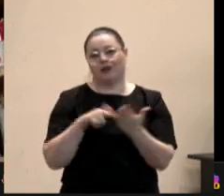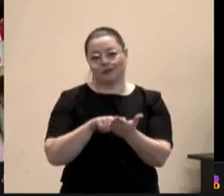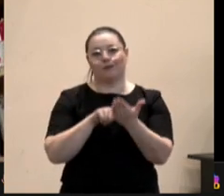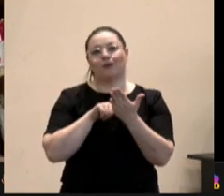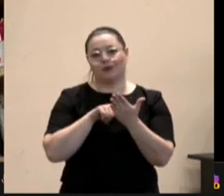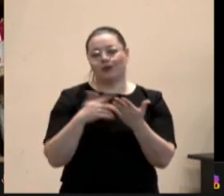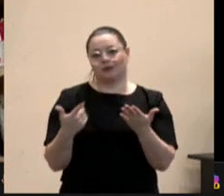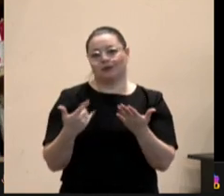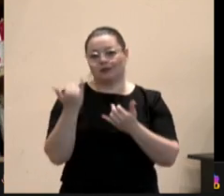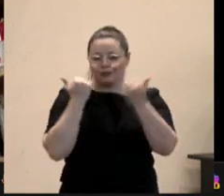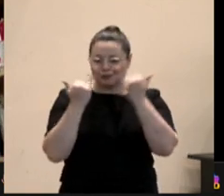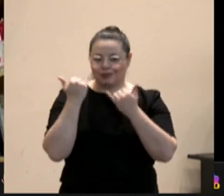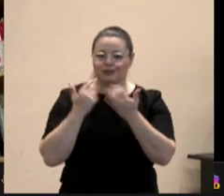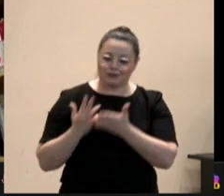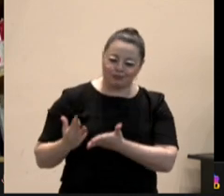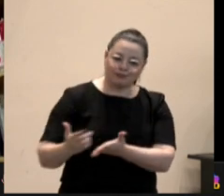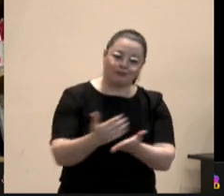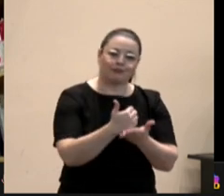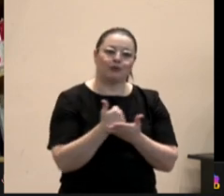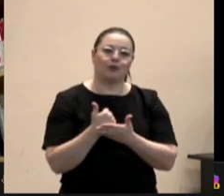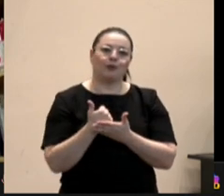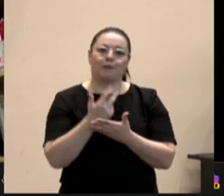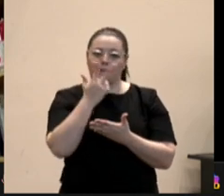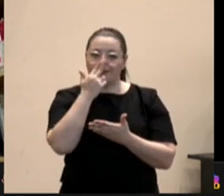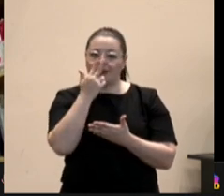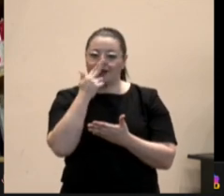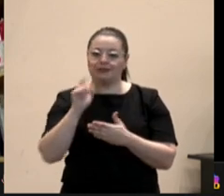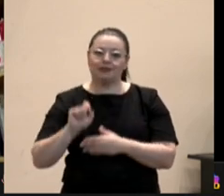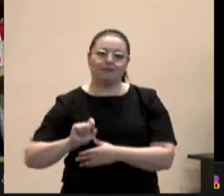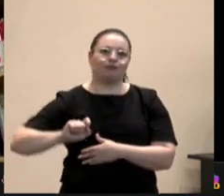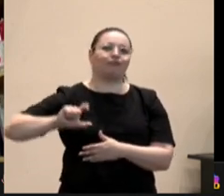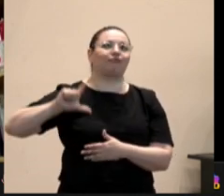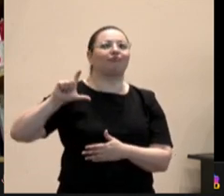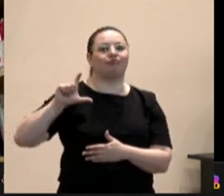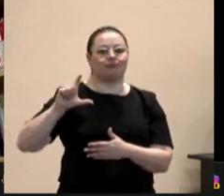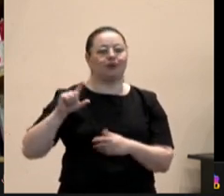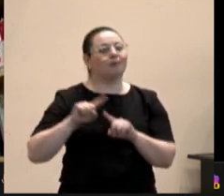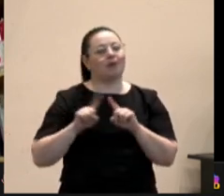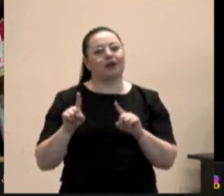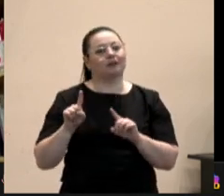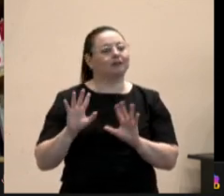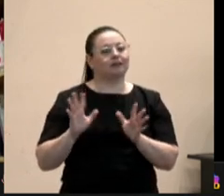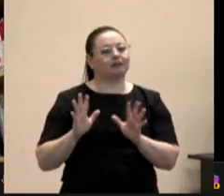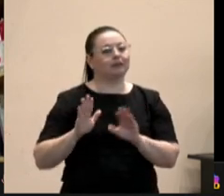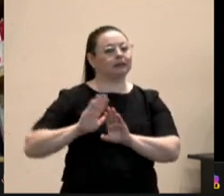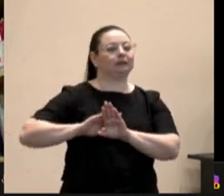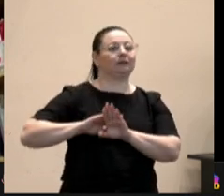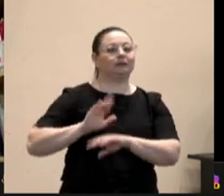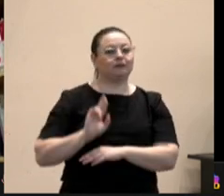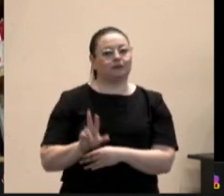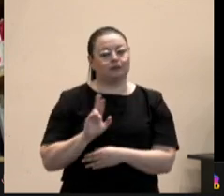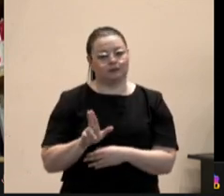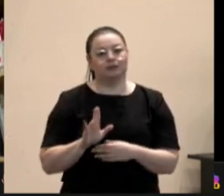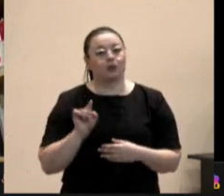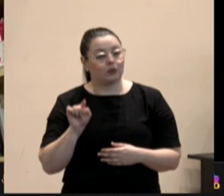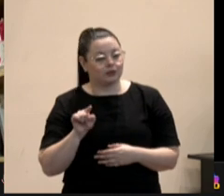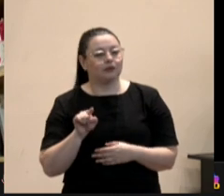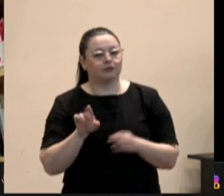os dados vão apontar que houve um crescimento na comparação. Então, acho que esse é um outro